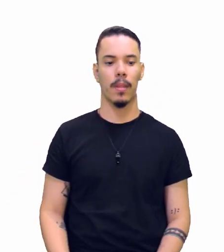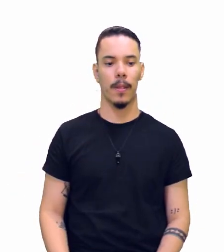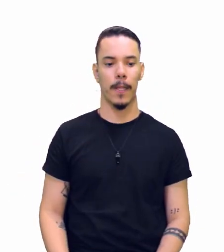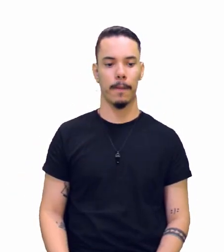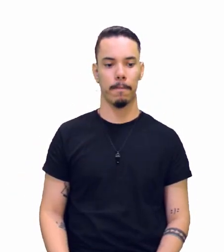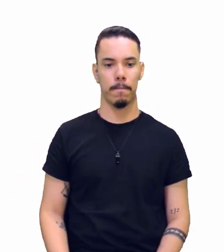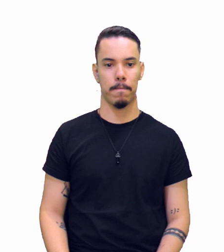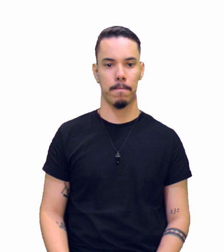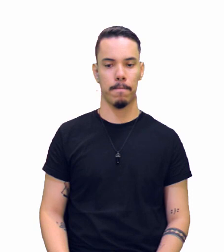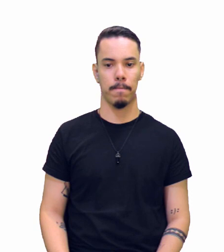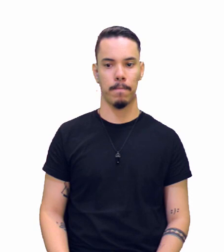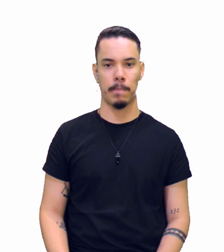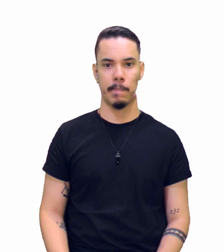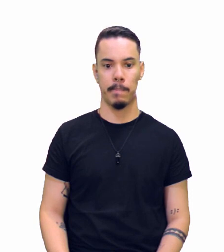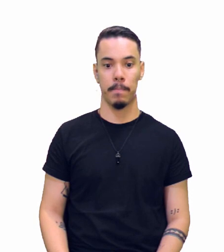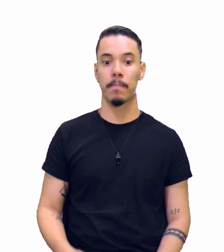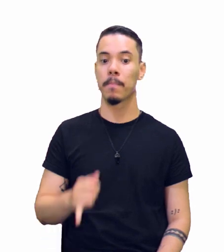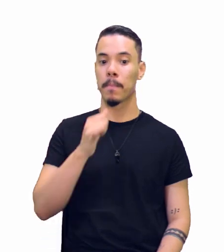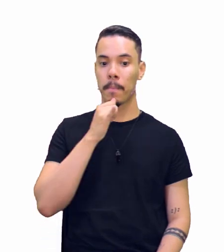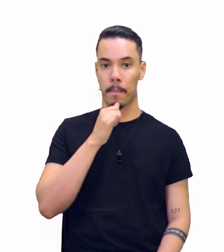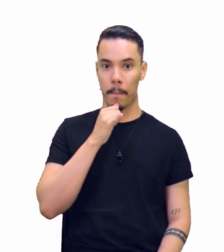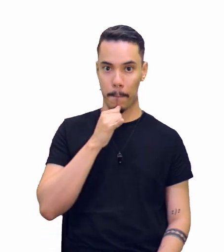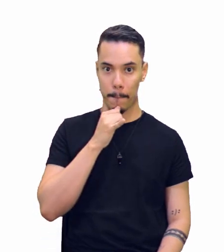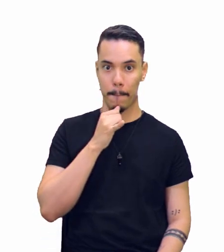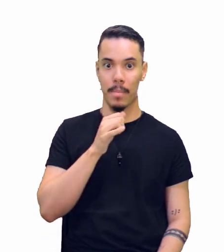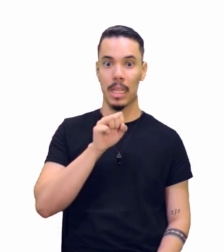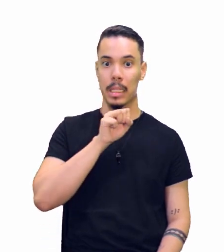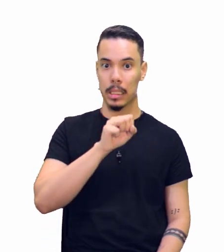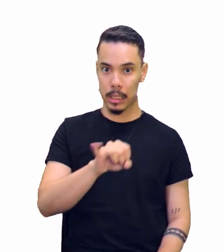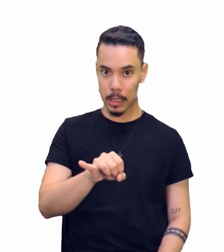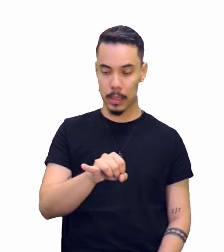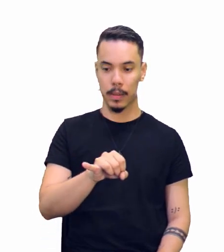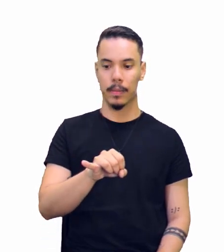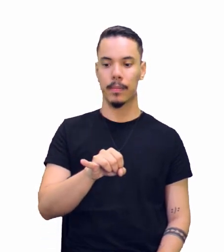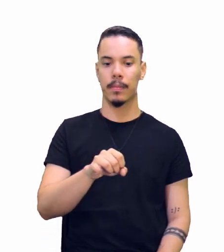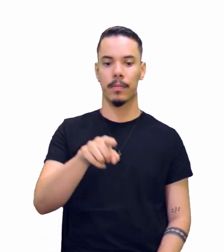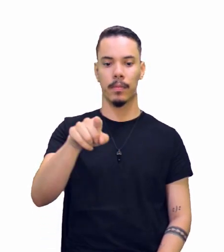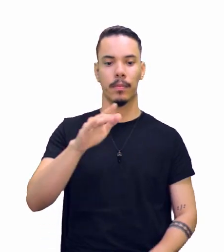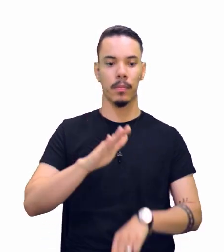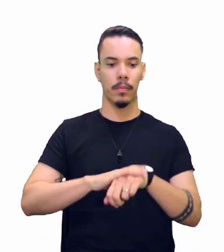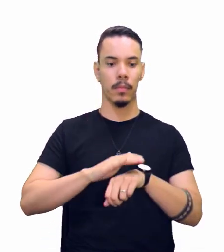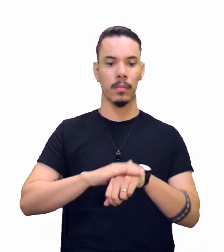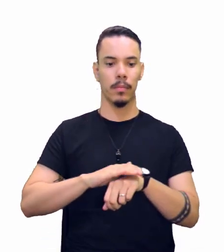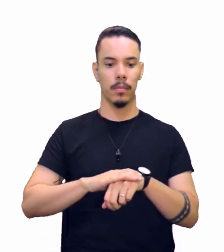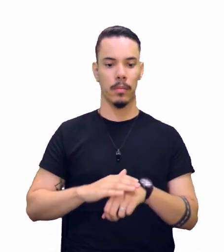heat ice, it melts, que é o seguinte, se